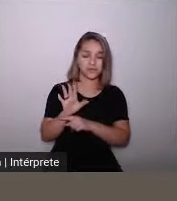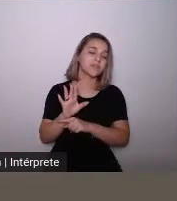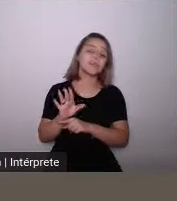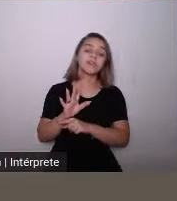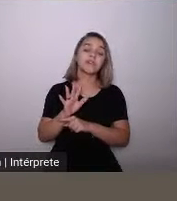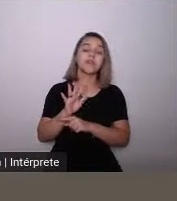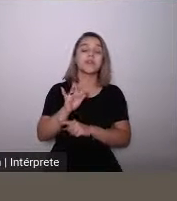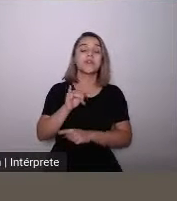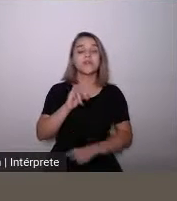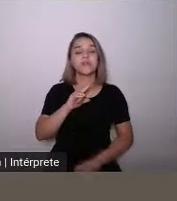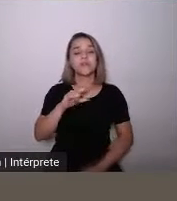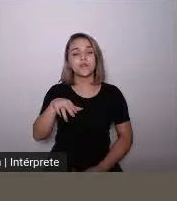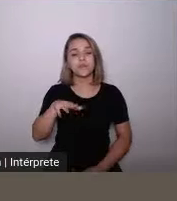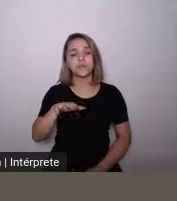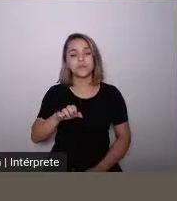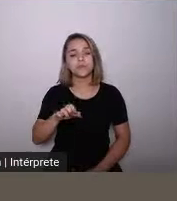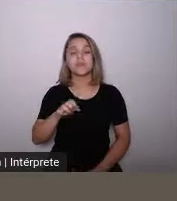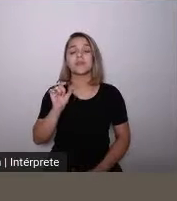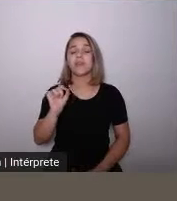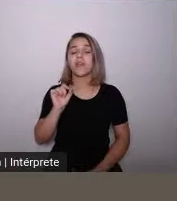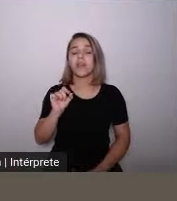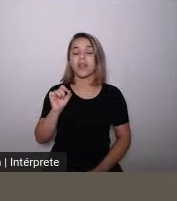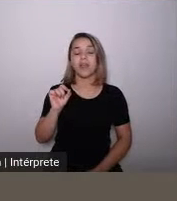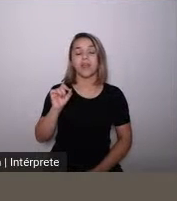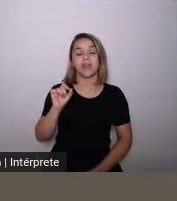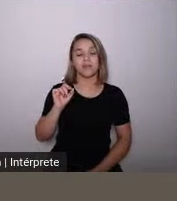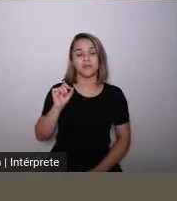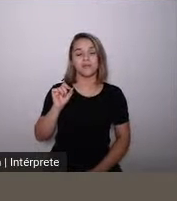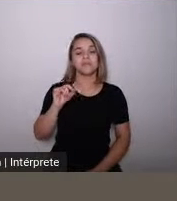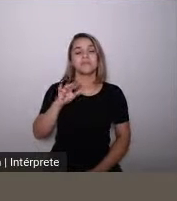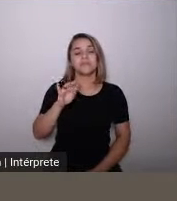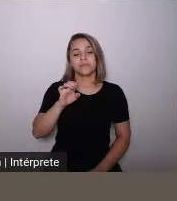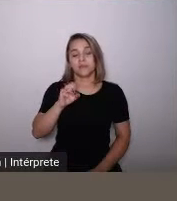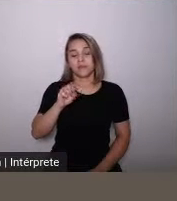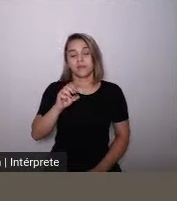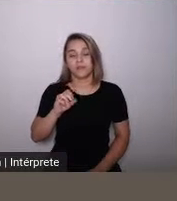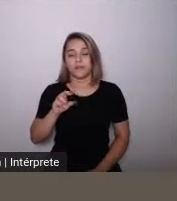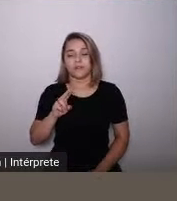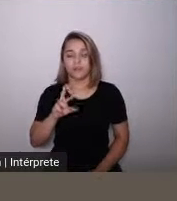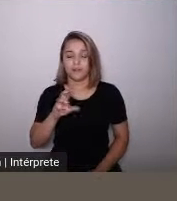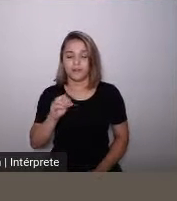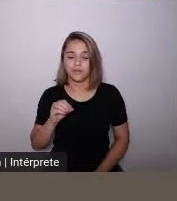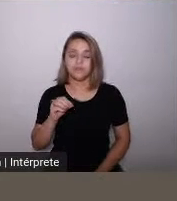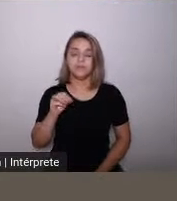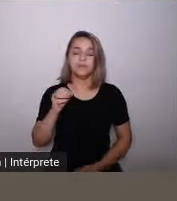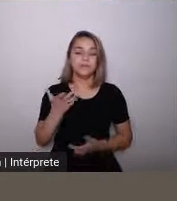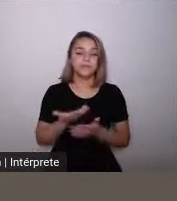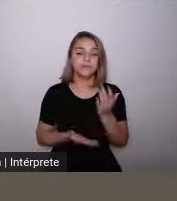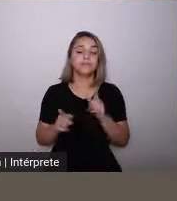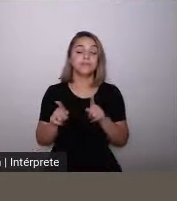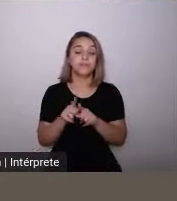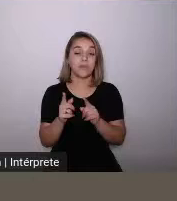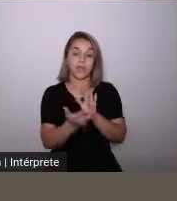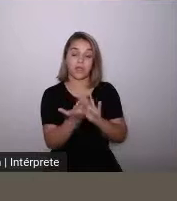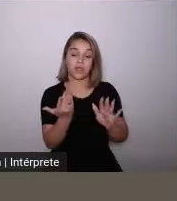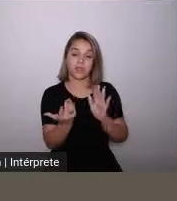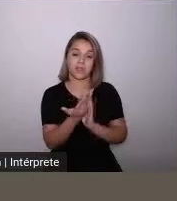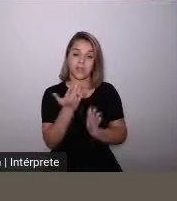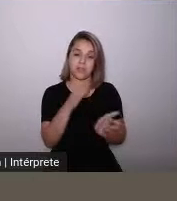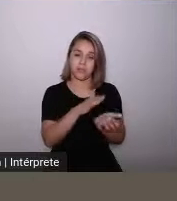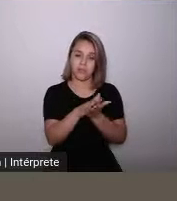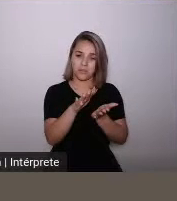Cataguases, é lançado, a Revista Verde, ligada aos modernistas locais, também é publicada, tem o seu primeiro